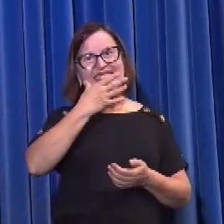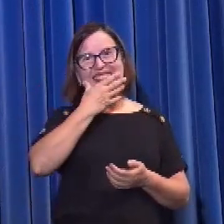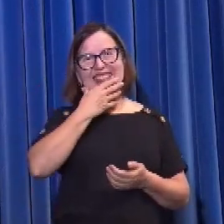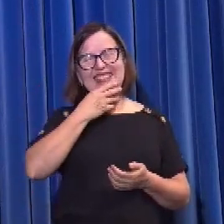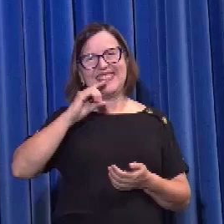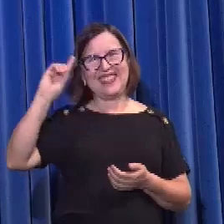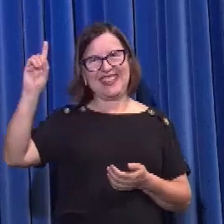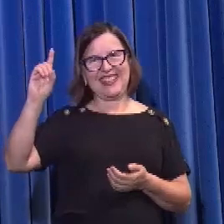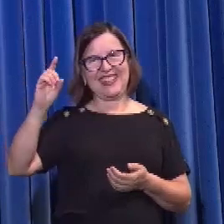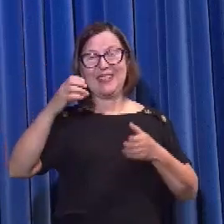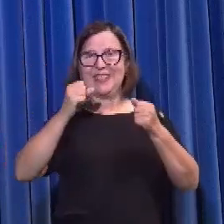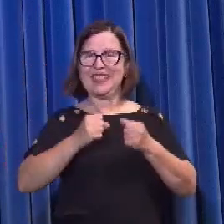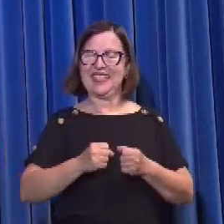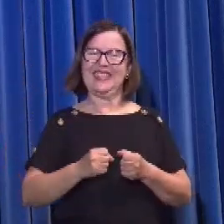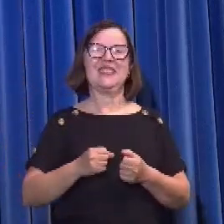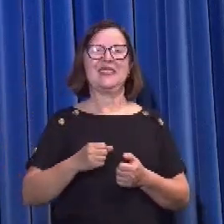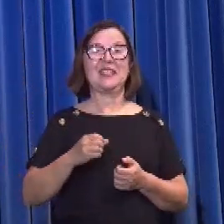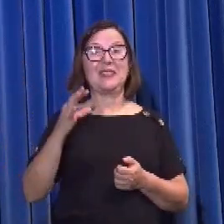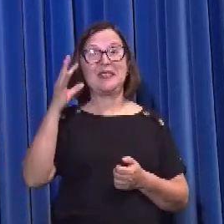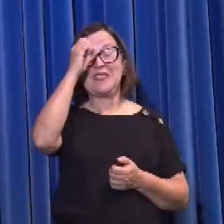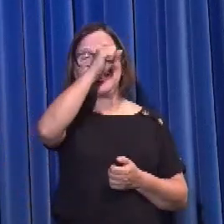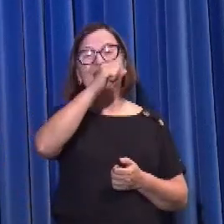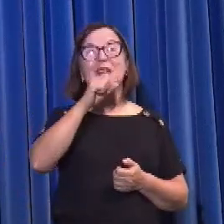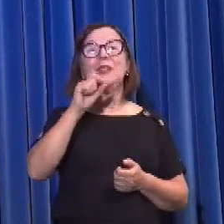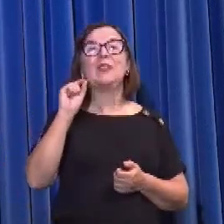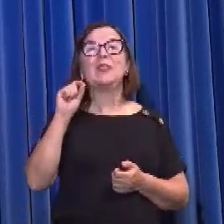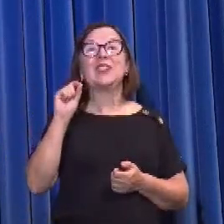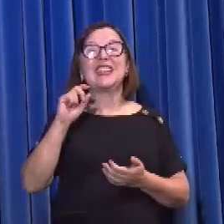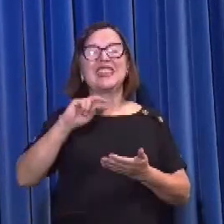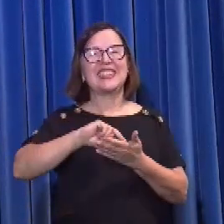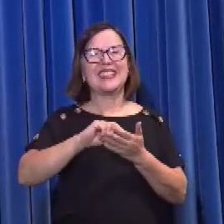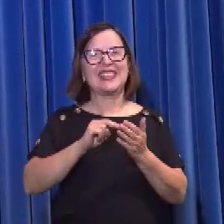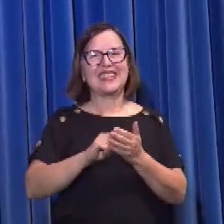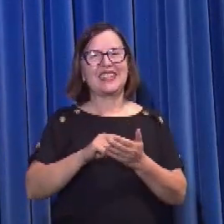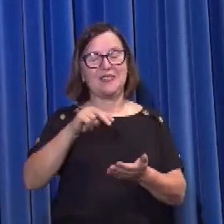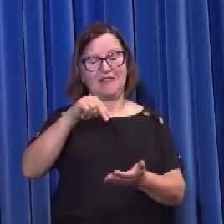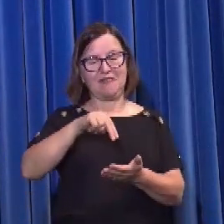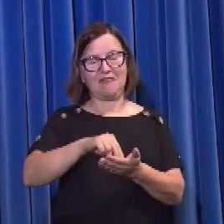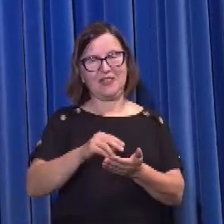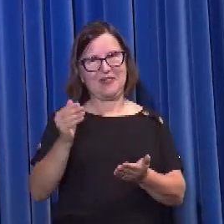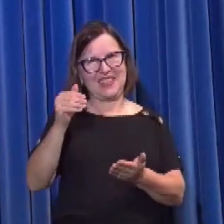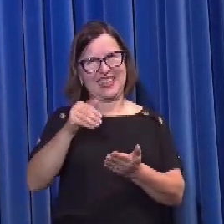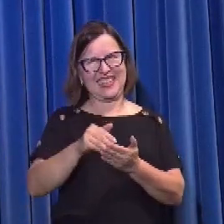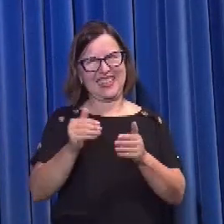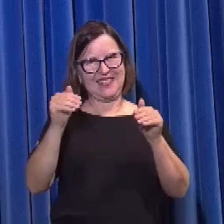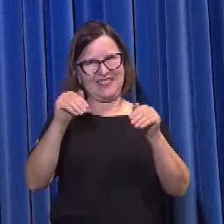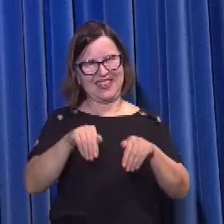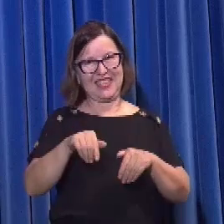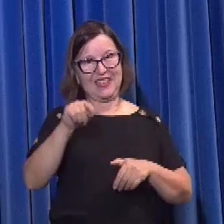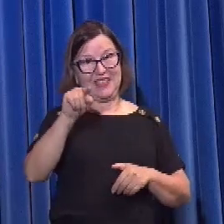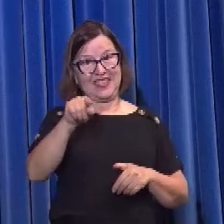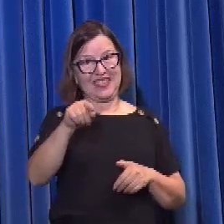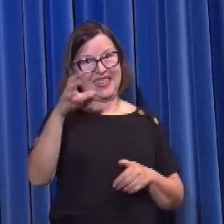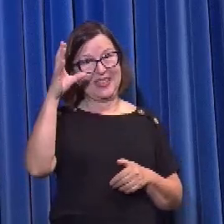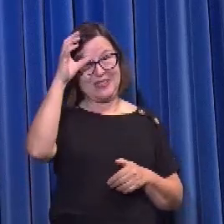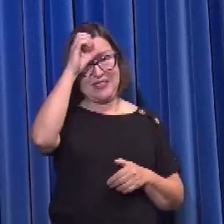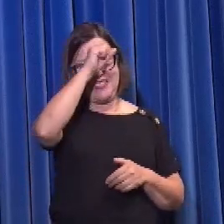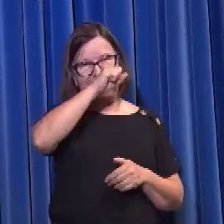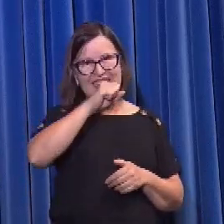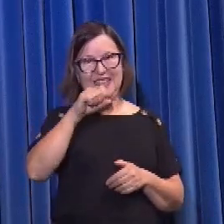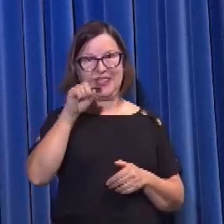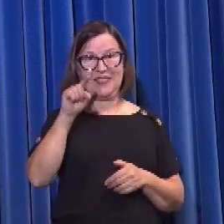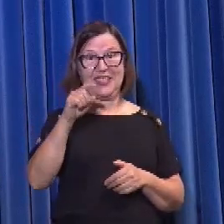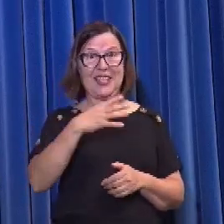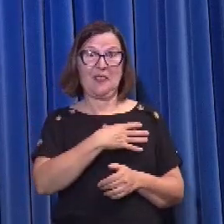possamos compreender o que significa perseverar até o fim. Que você compreenda que você